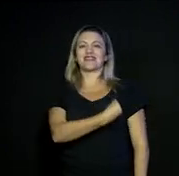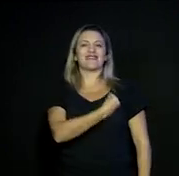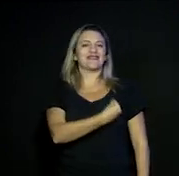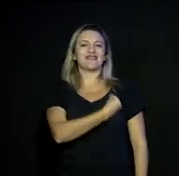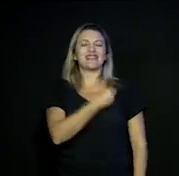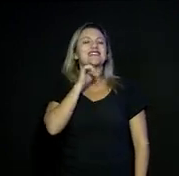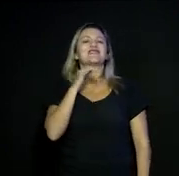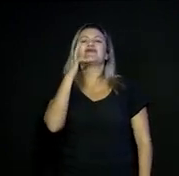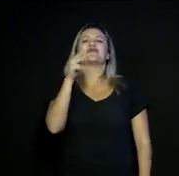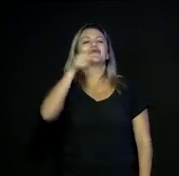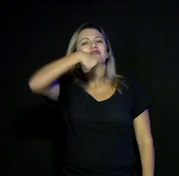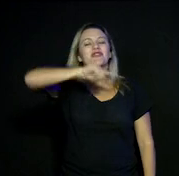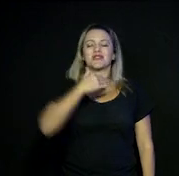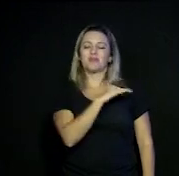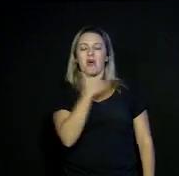tudo?